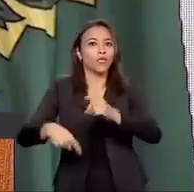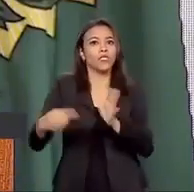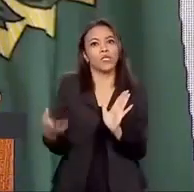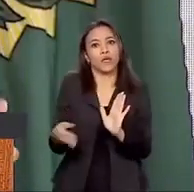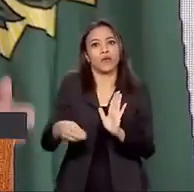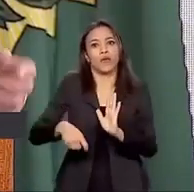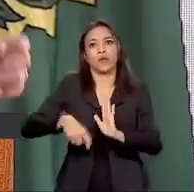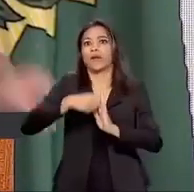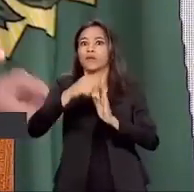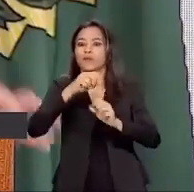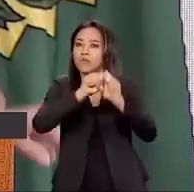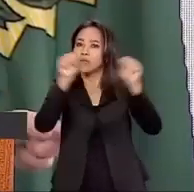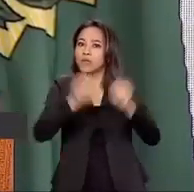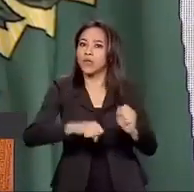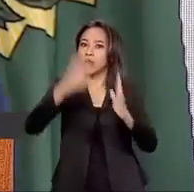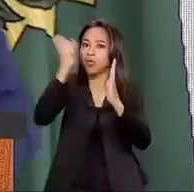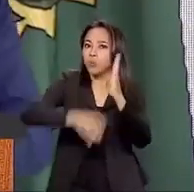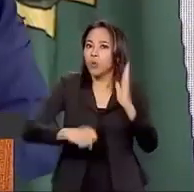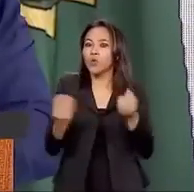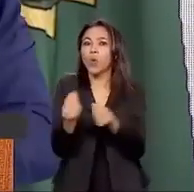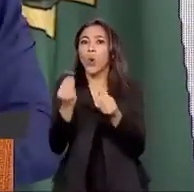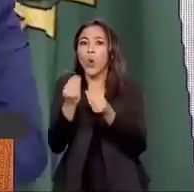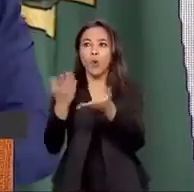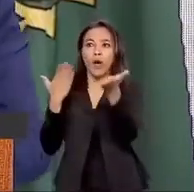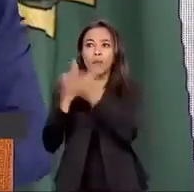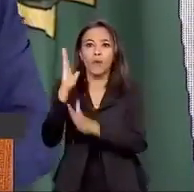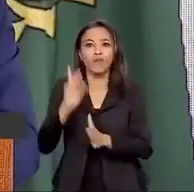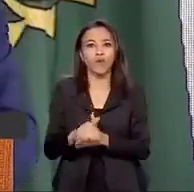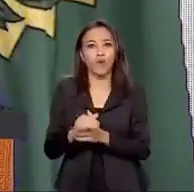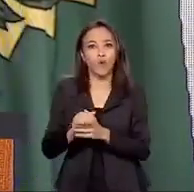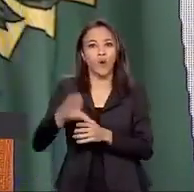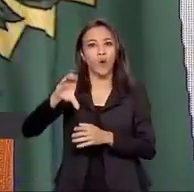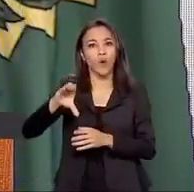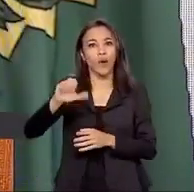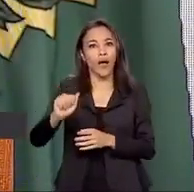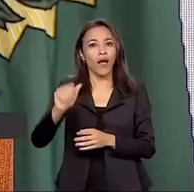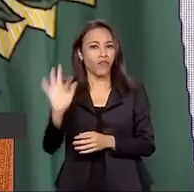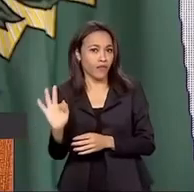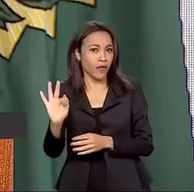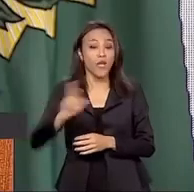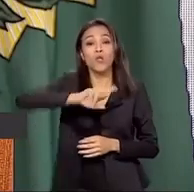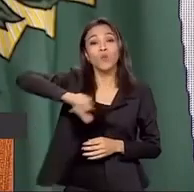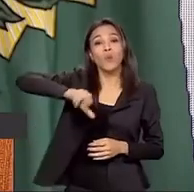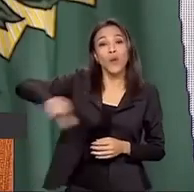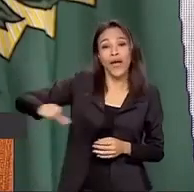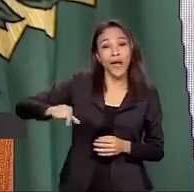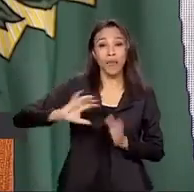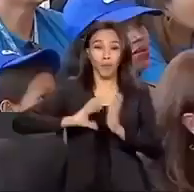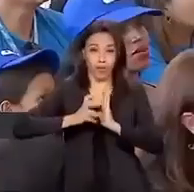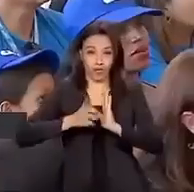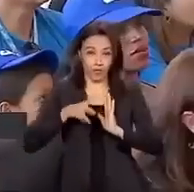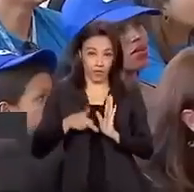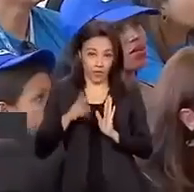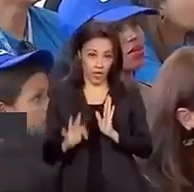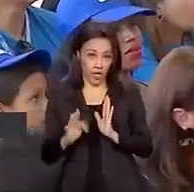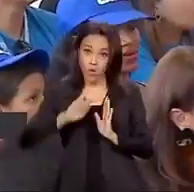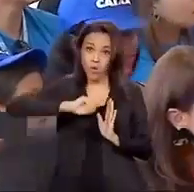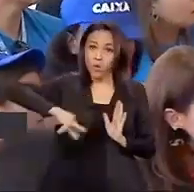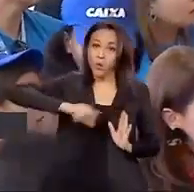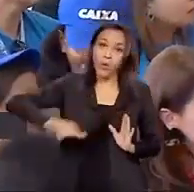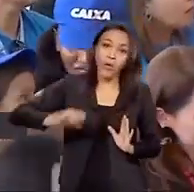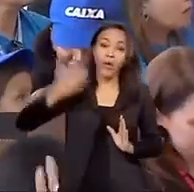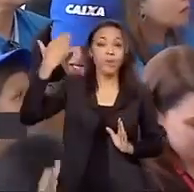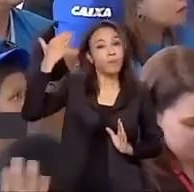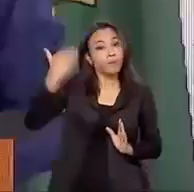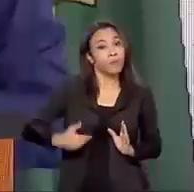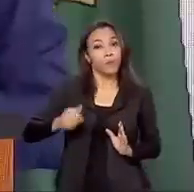aprovou? Aprovou porque é para o Brasil, não é para nós, não é para o PT, não é para o Lula. Aprovou porque as